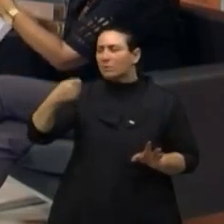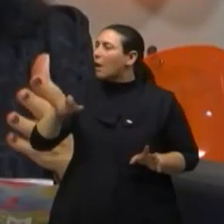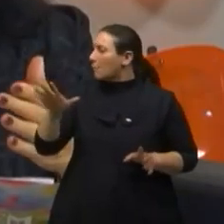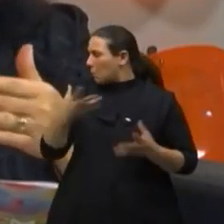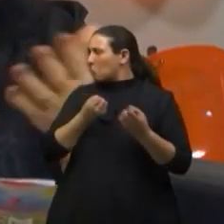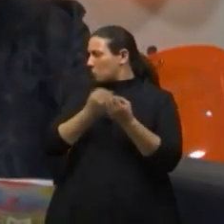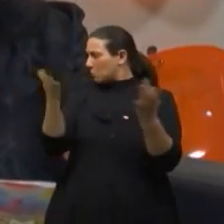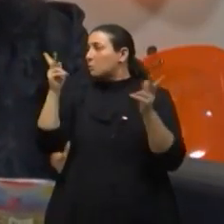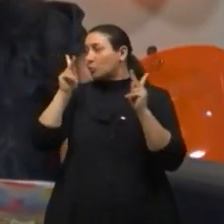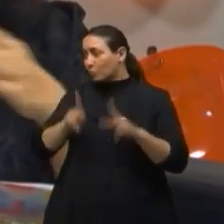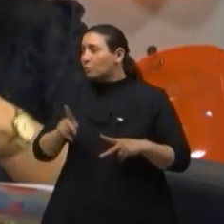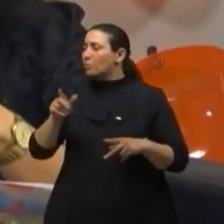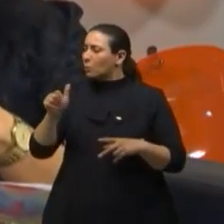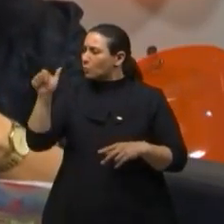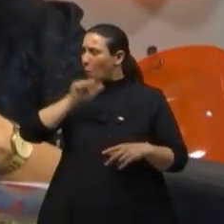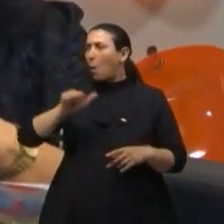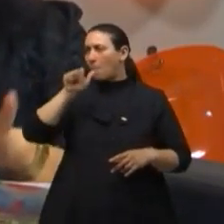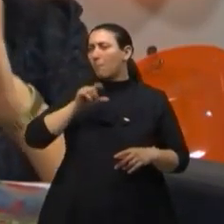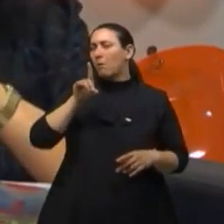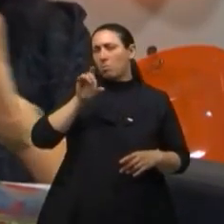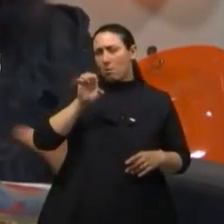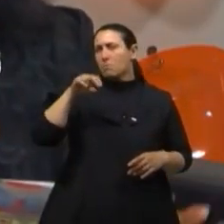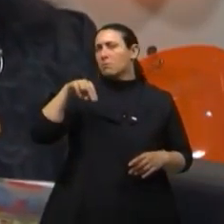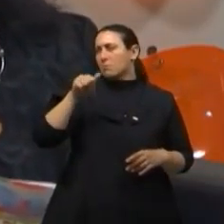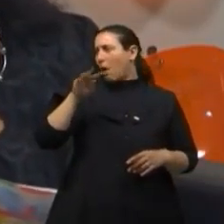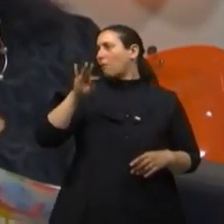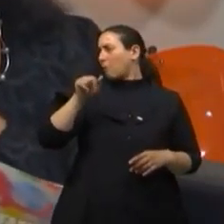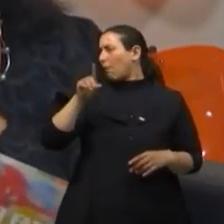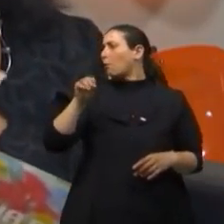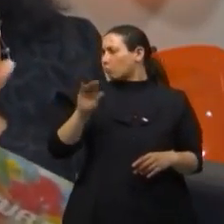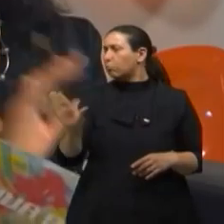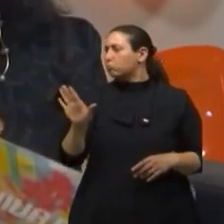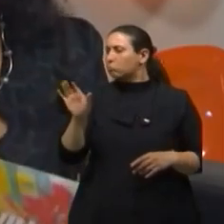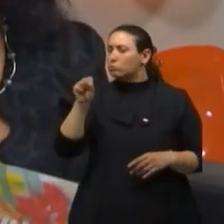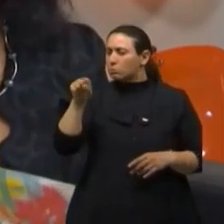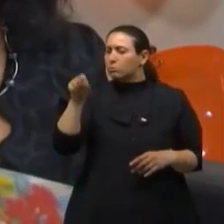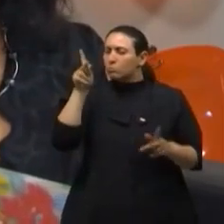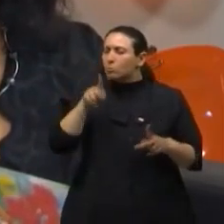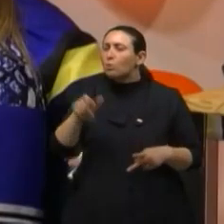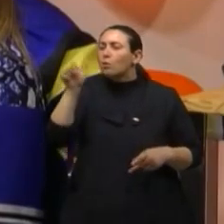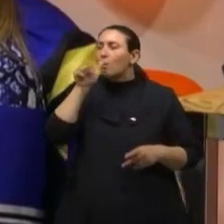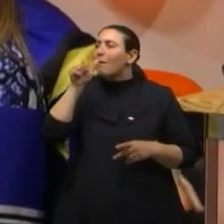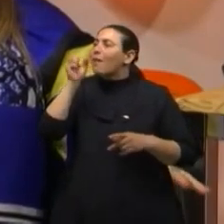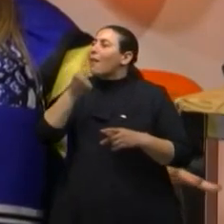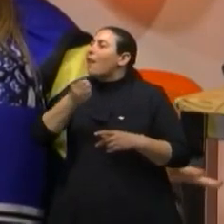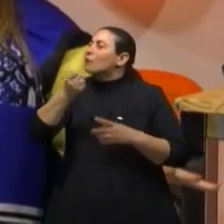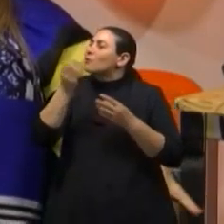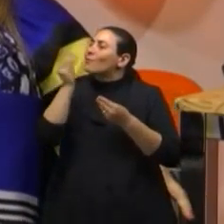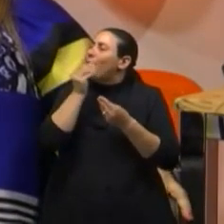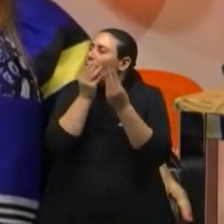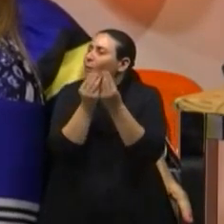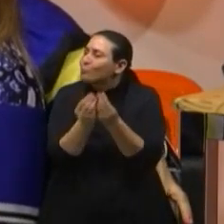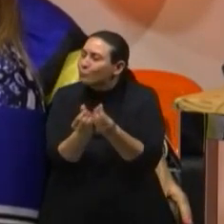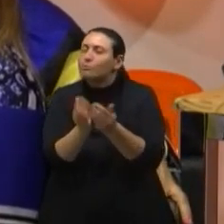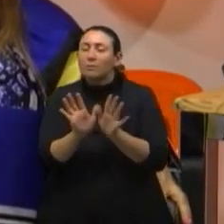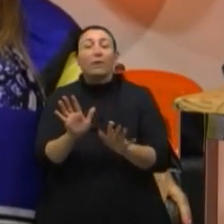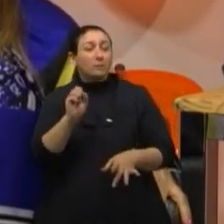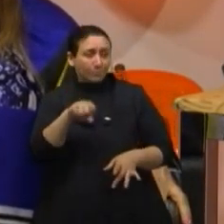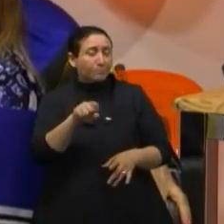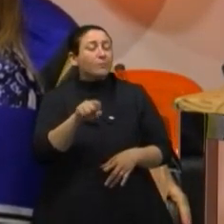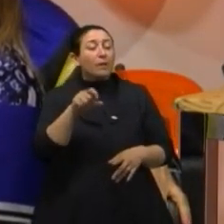idade normalmente tomam o desnatado por isso que eu esclareci ele tem também a quantidade necessári o leite é até importante tu